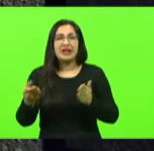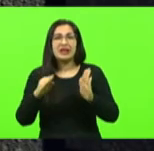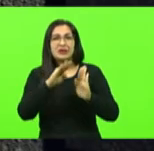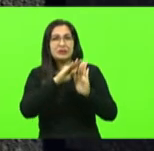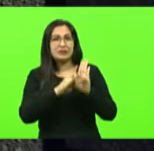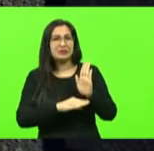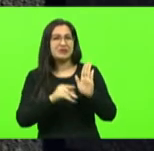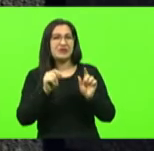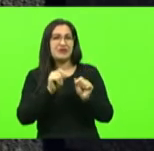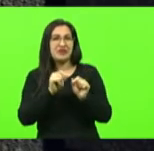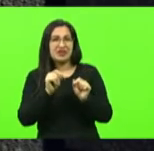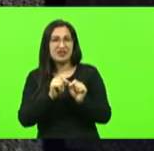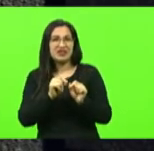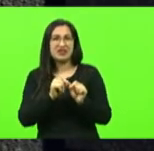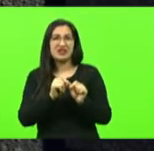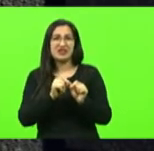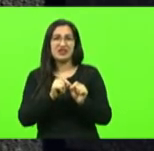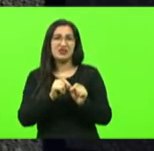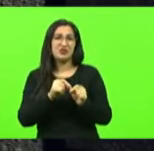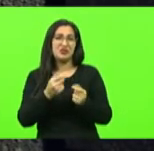jamais